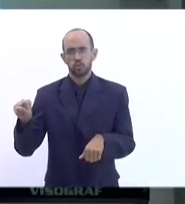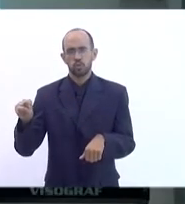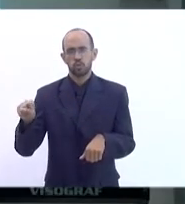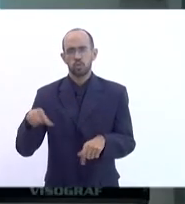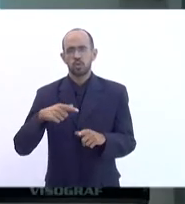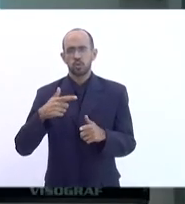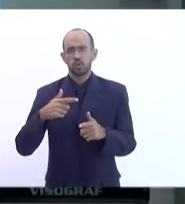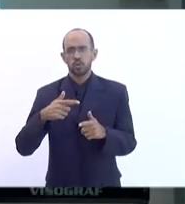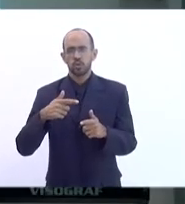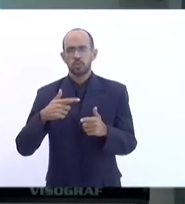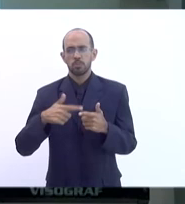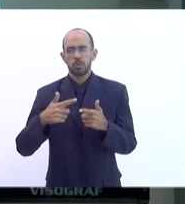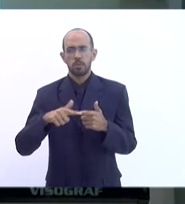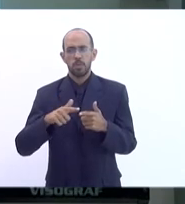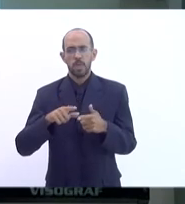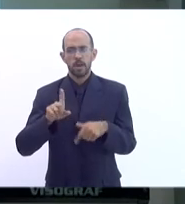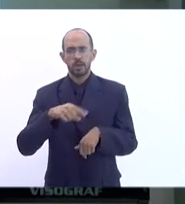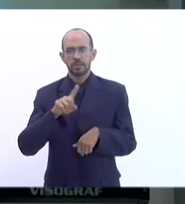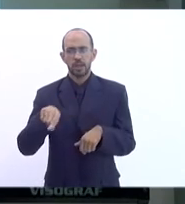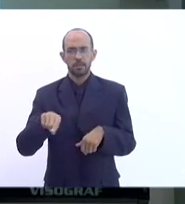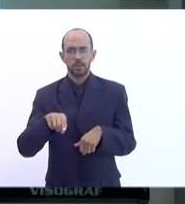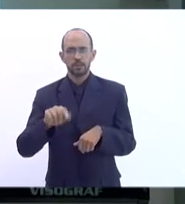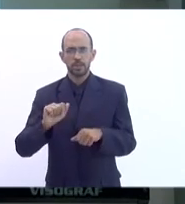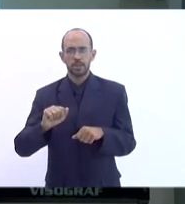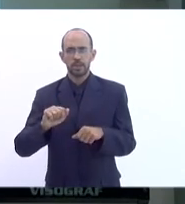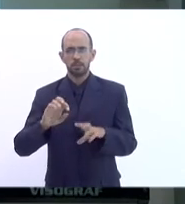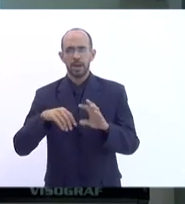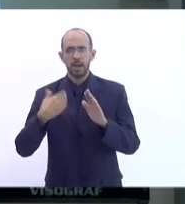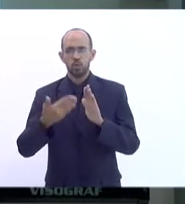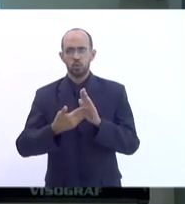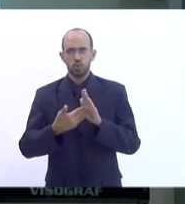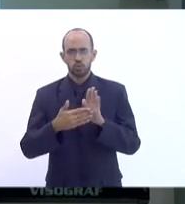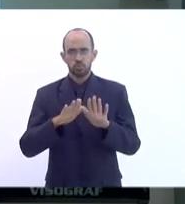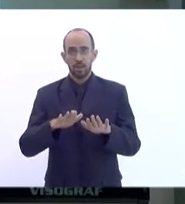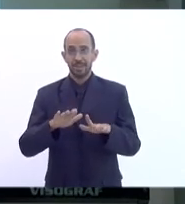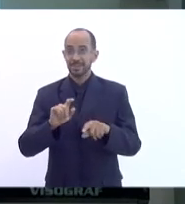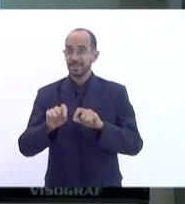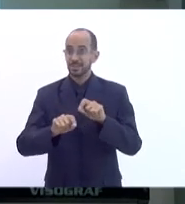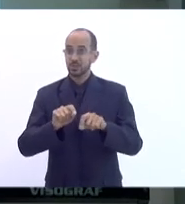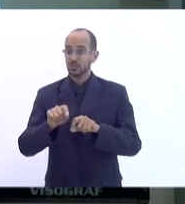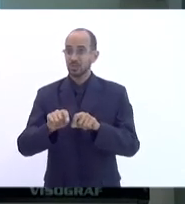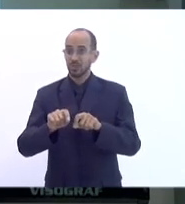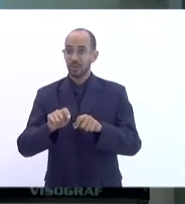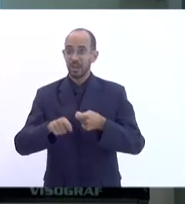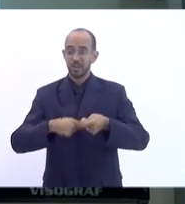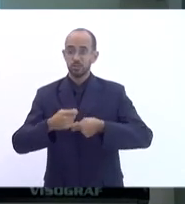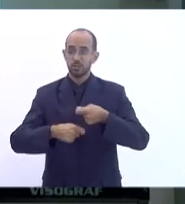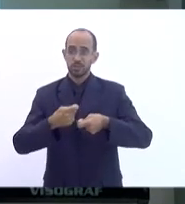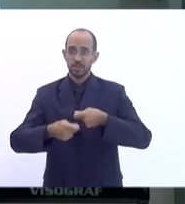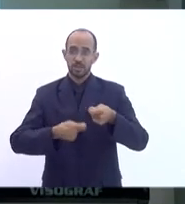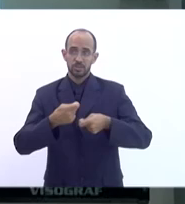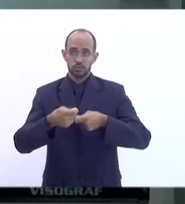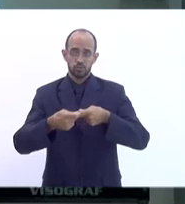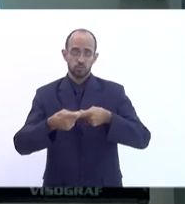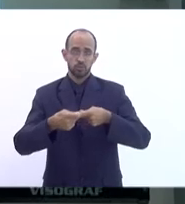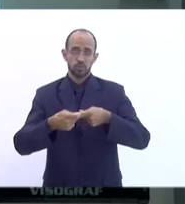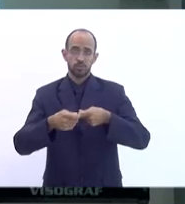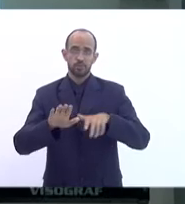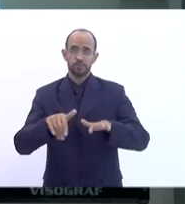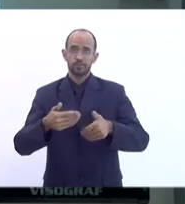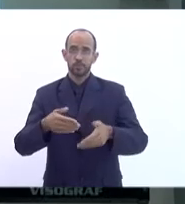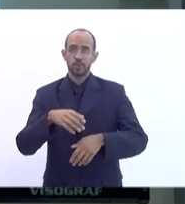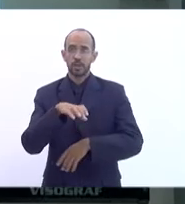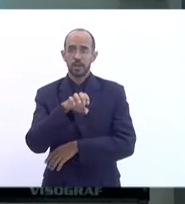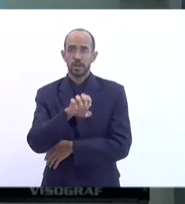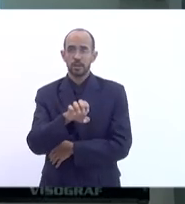anulada seria revertida para todos só que isso é na Esfera administrativa exato ela por